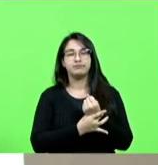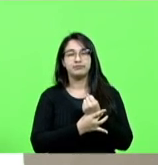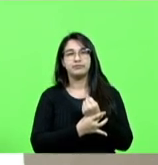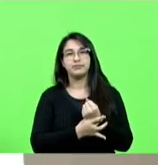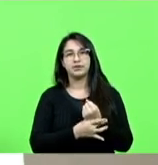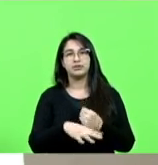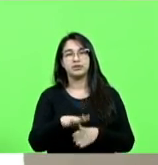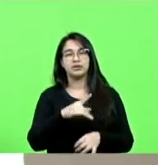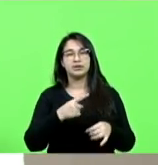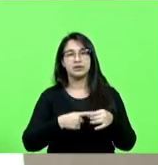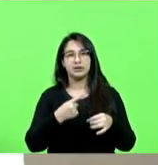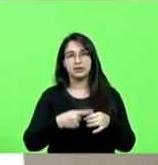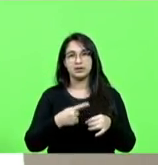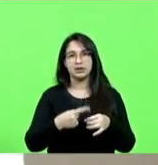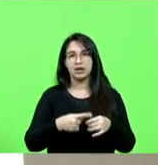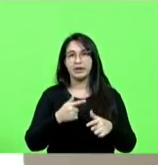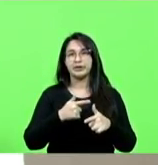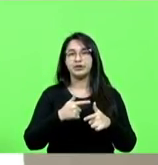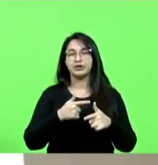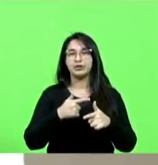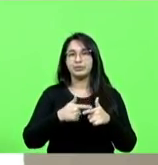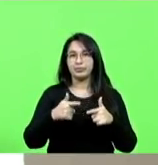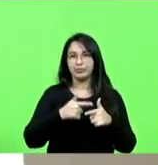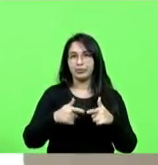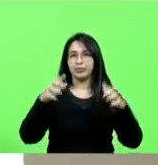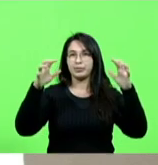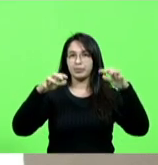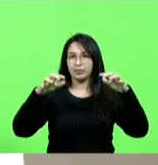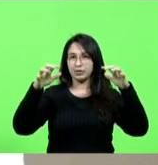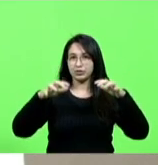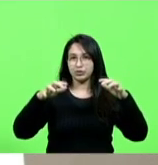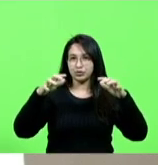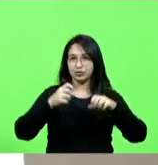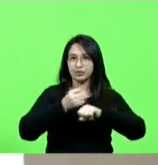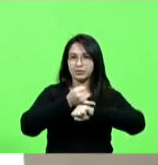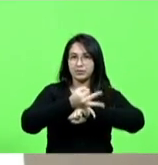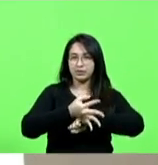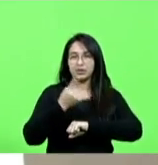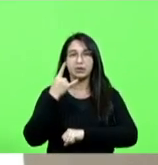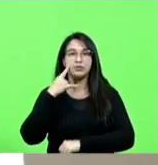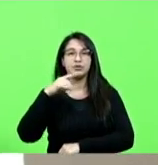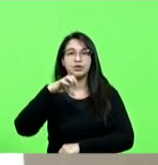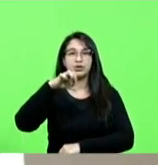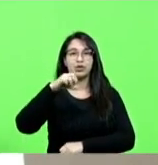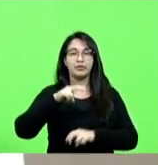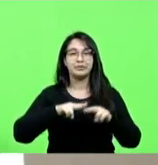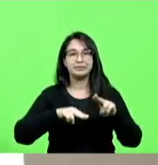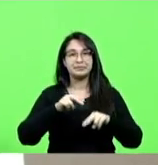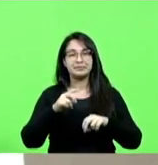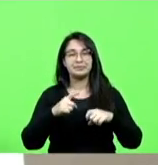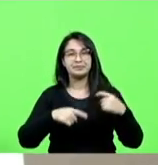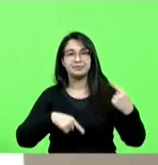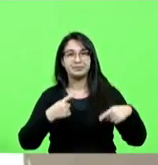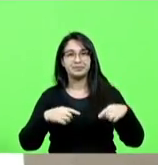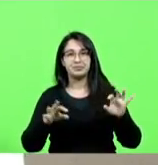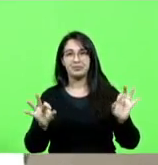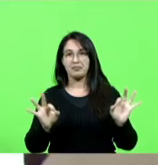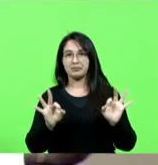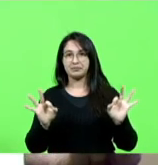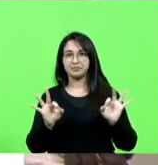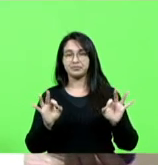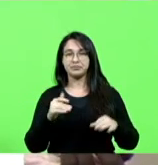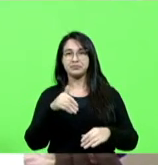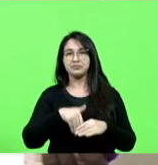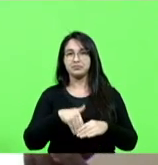Cidades Atingidas pelo Alto Índice de Chuvas na madrugada do dia 9 de junho. Em discussão. Não havendo quem queira